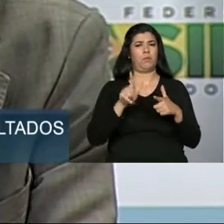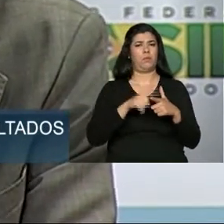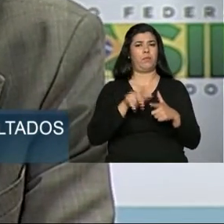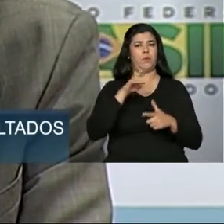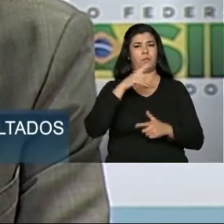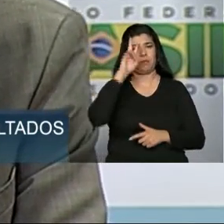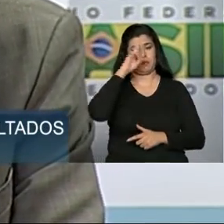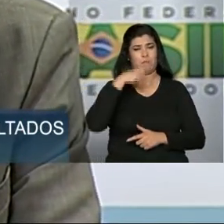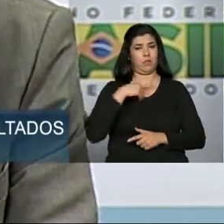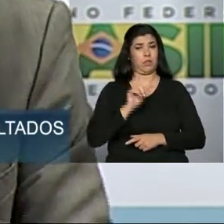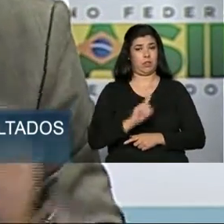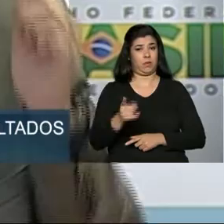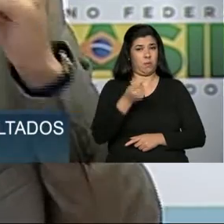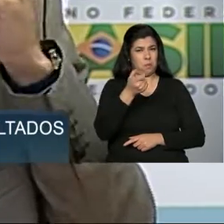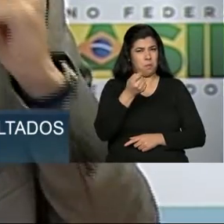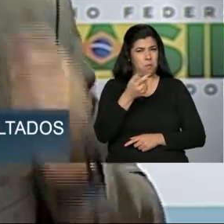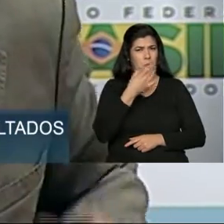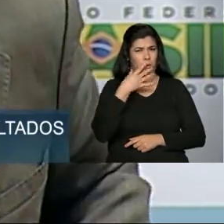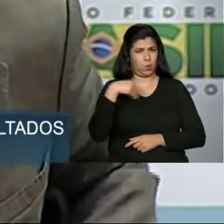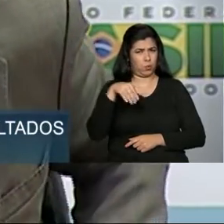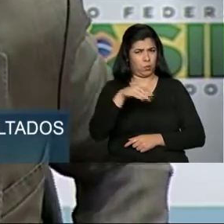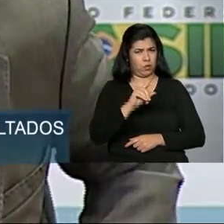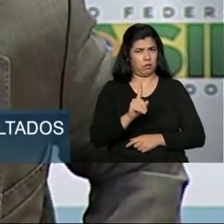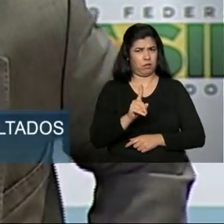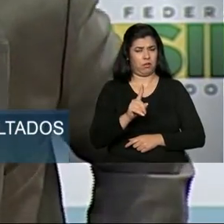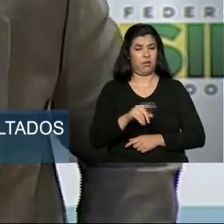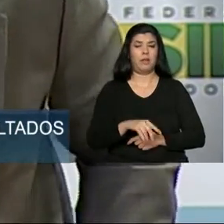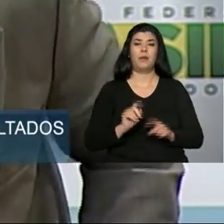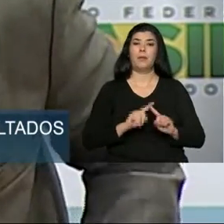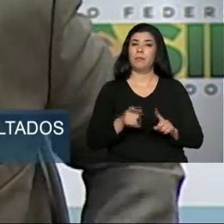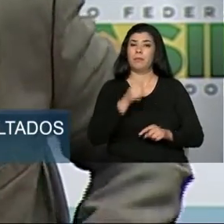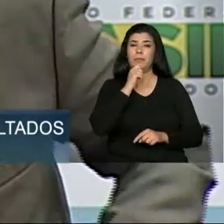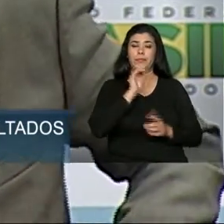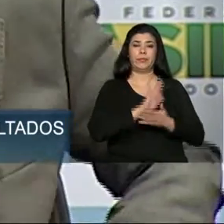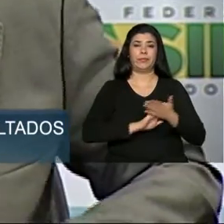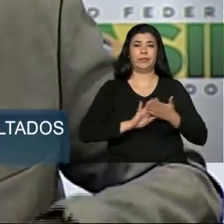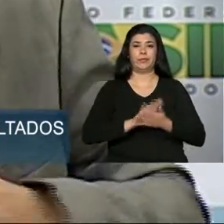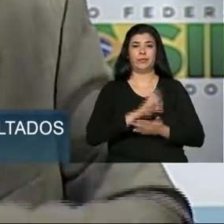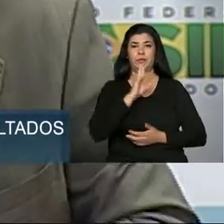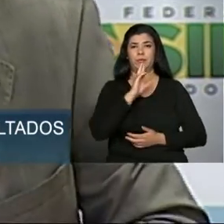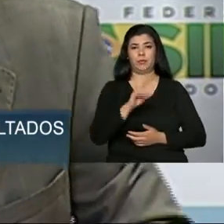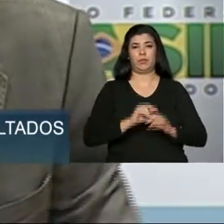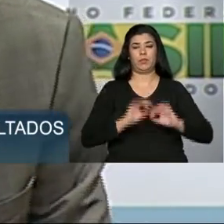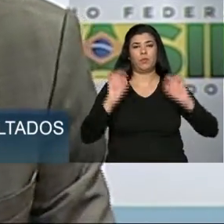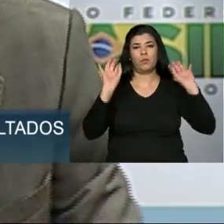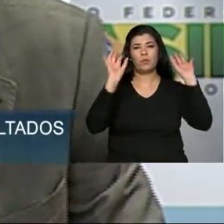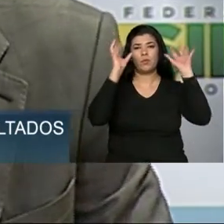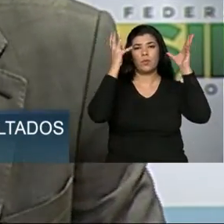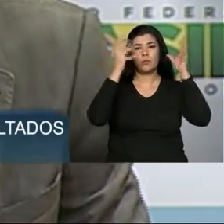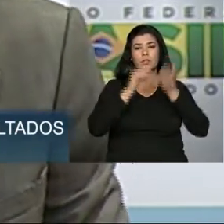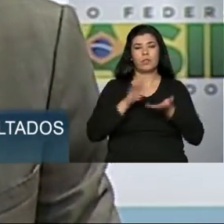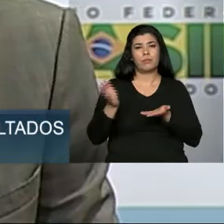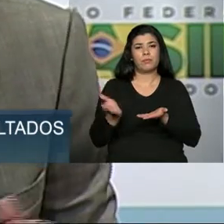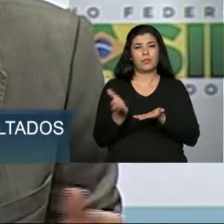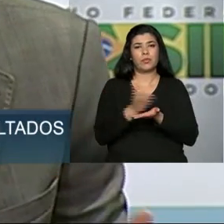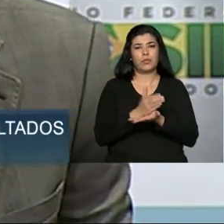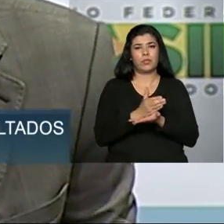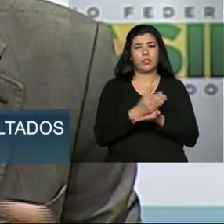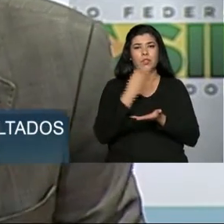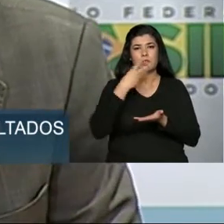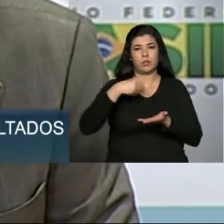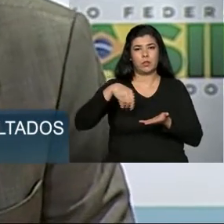usa pouco sal. Portanto, não adianta apenas para nós comemorarmos essa retirada de